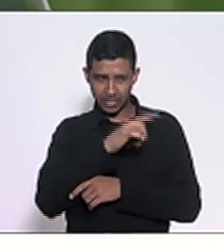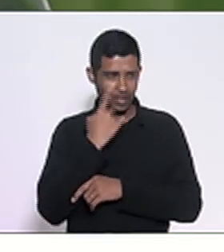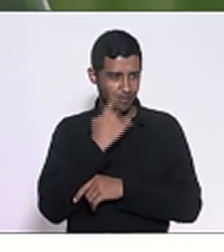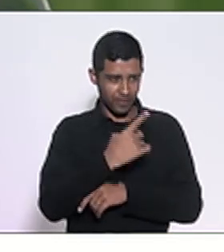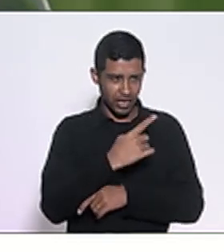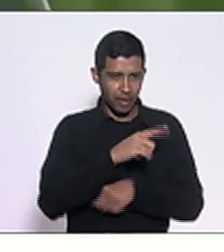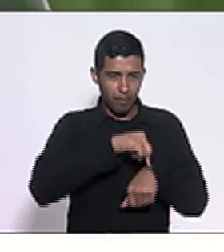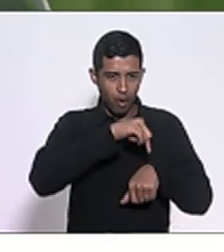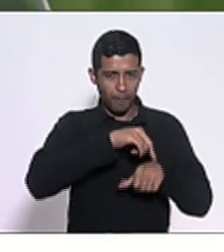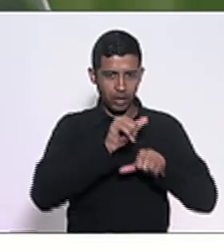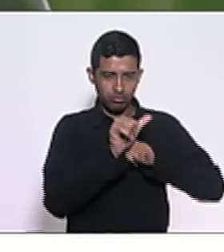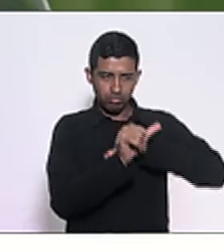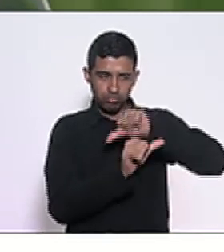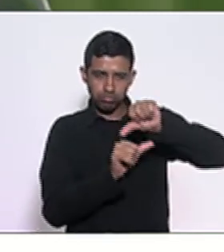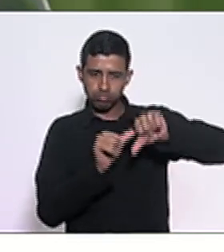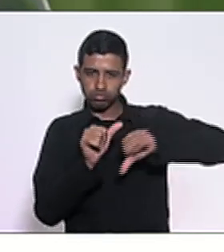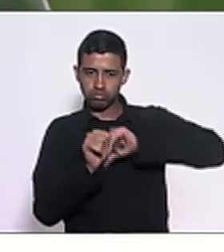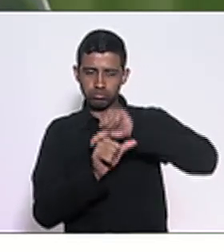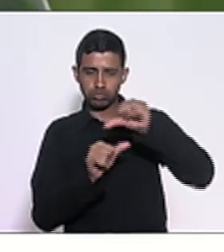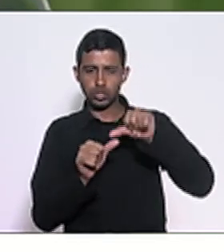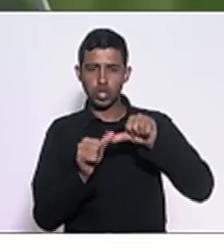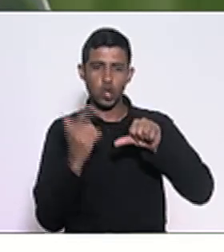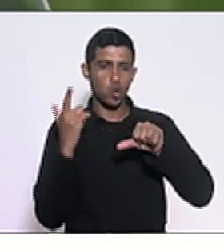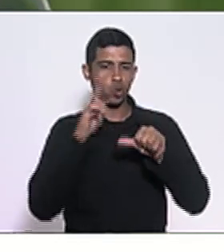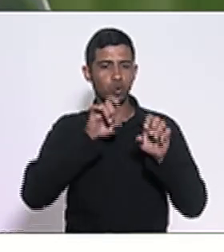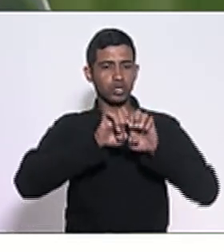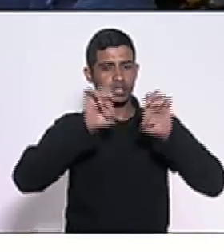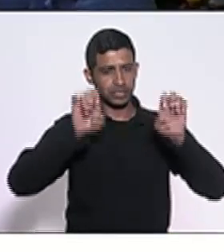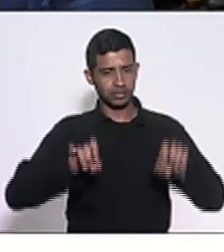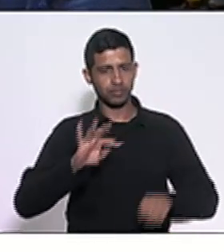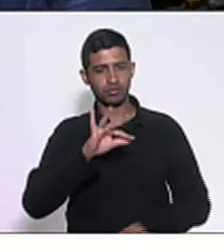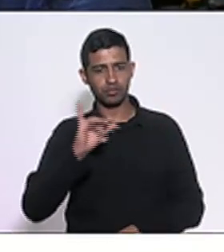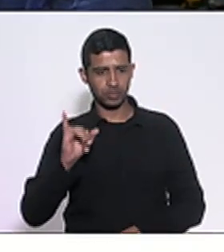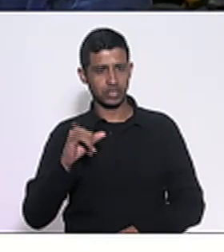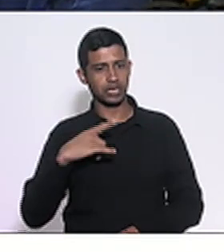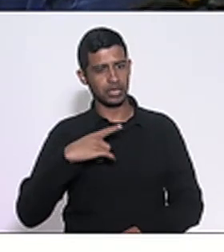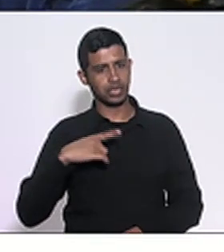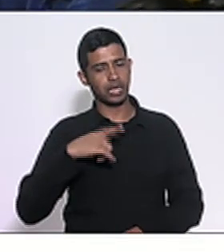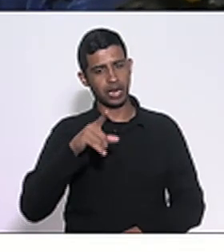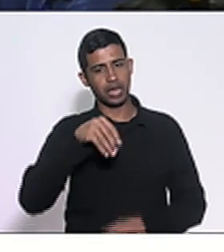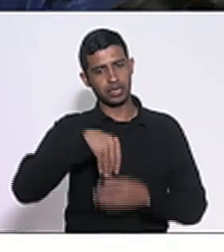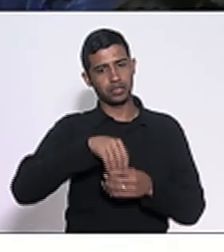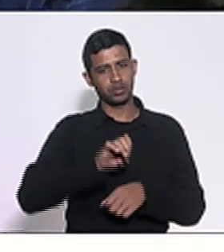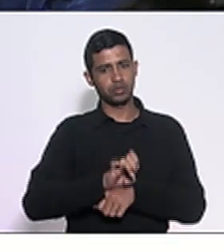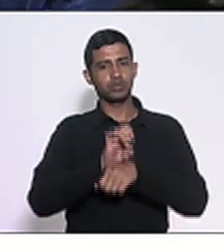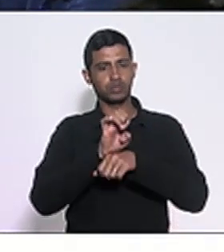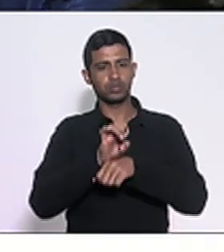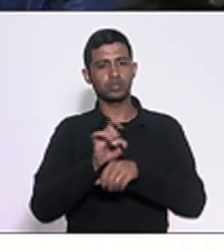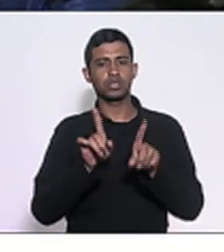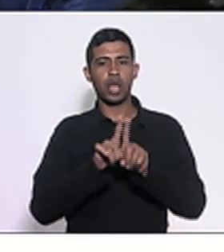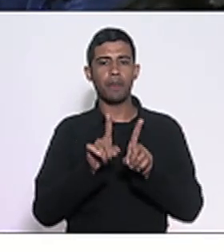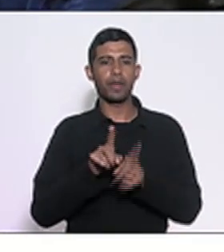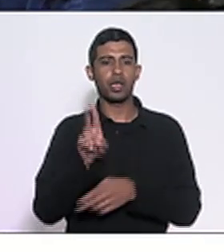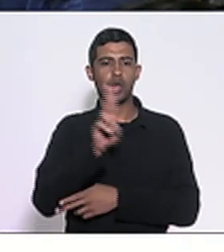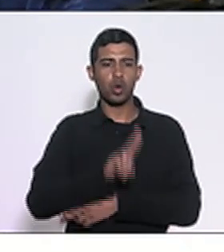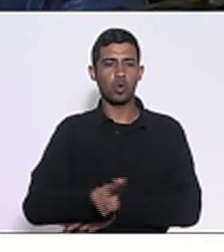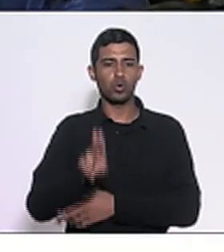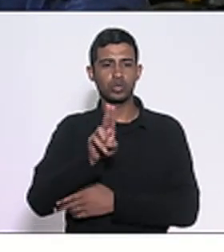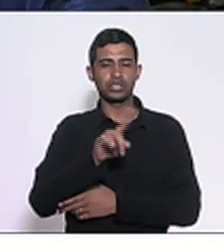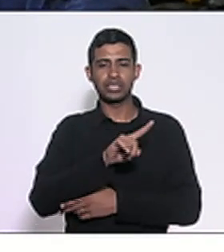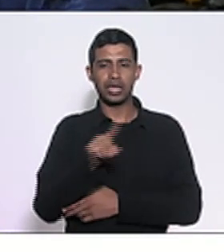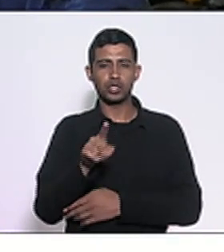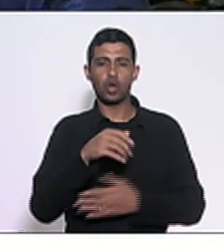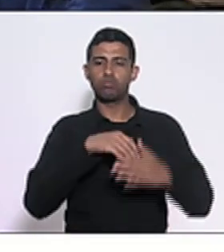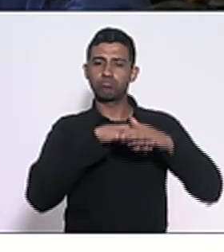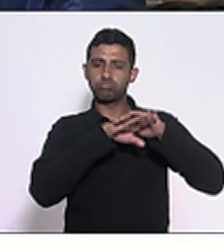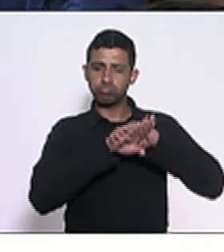de interoperabilidade da infraestrutura de TI existente no Estado, e com isso otimizar a capacidade tanto de